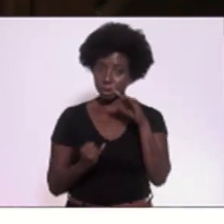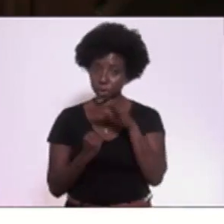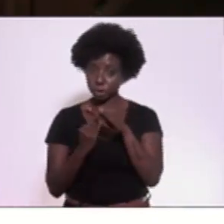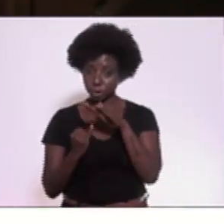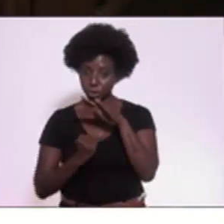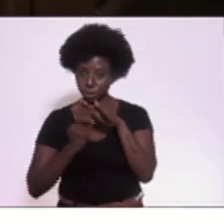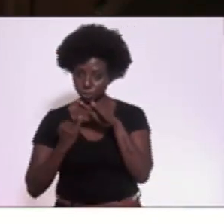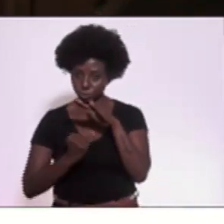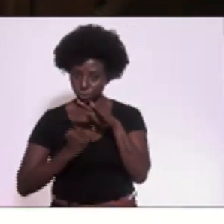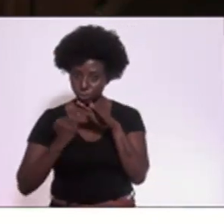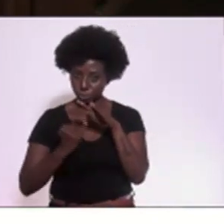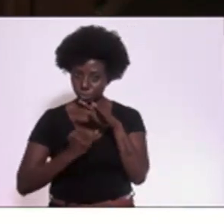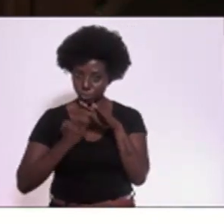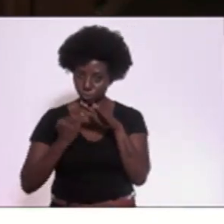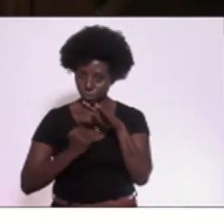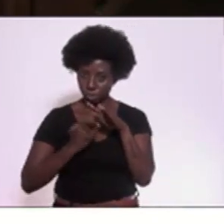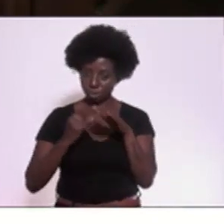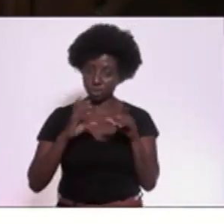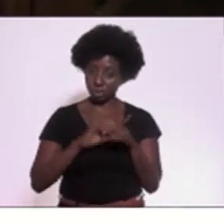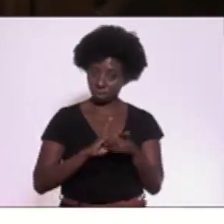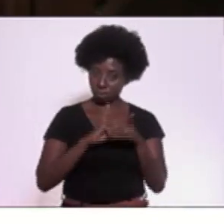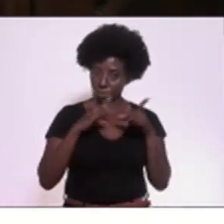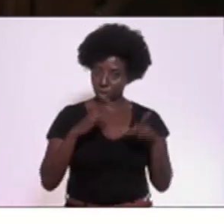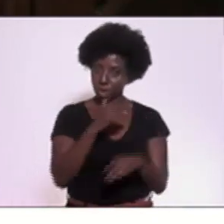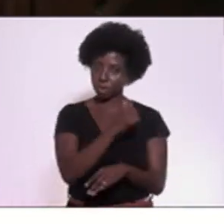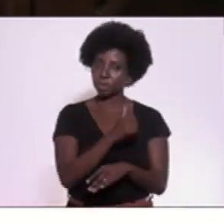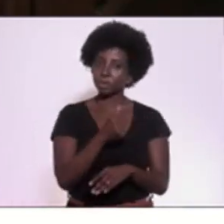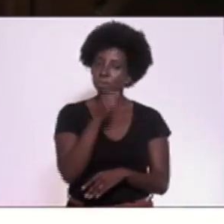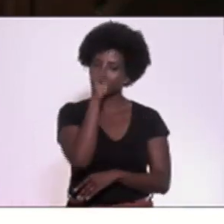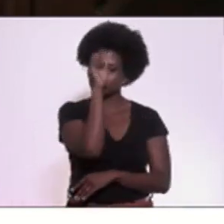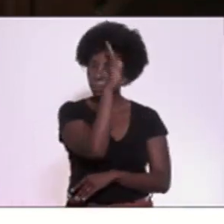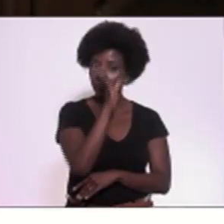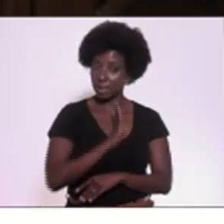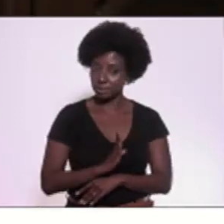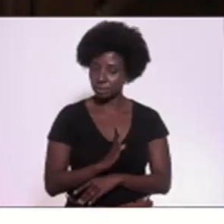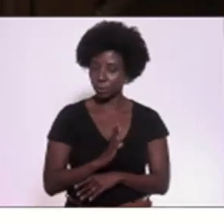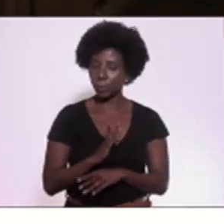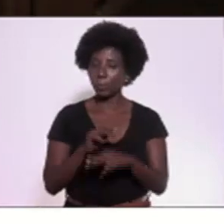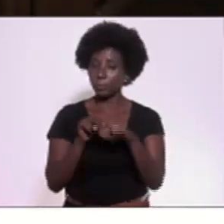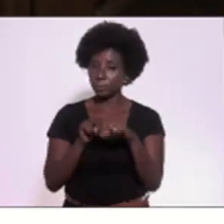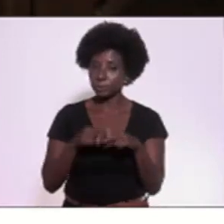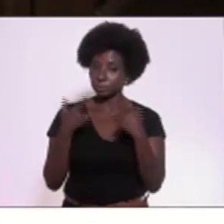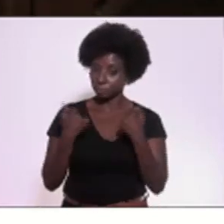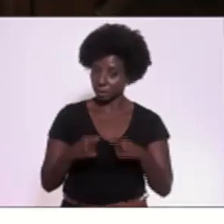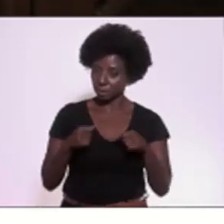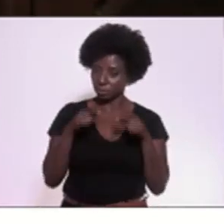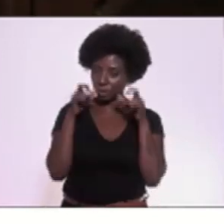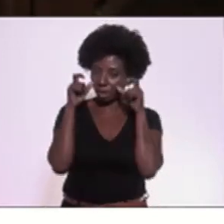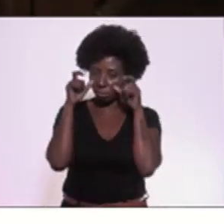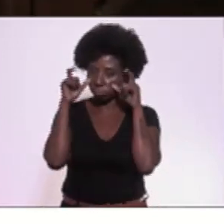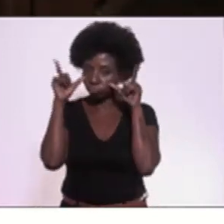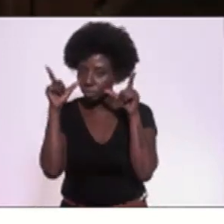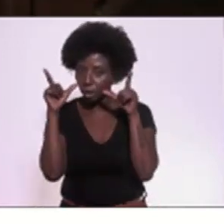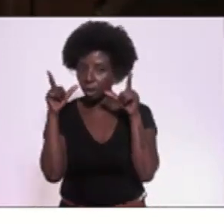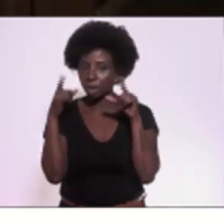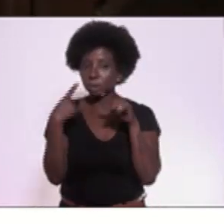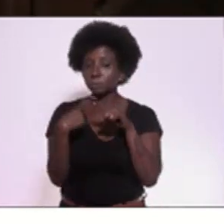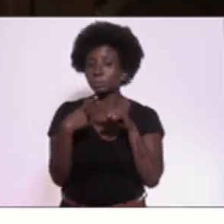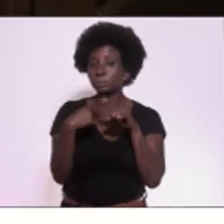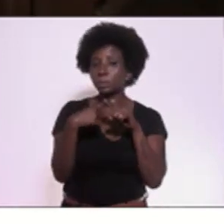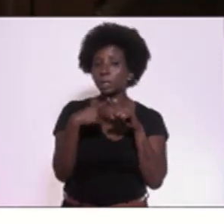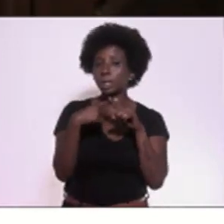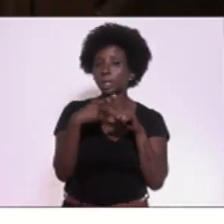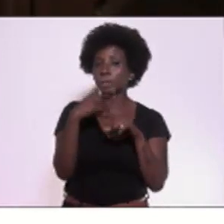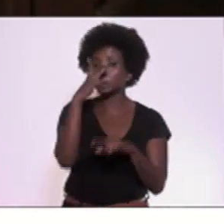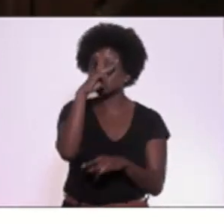Então, precisamos estar atentos, estar alertas, porque essas pessoas hoje que estão no poder não sabem